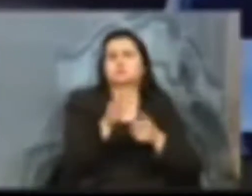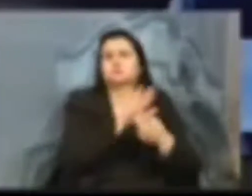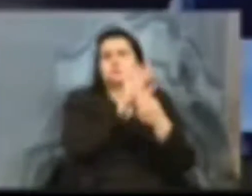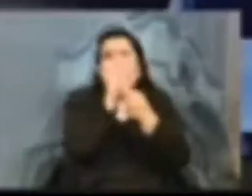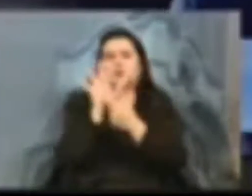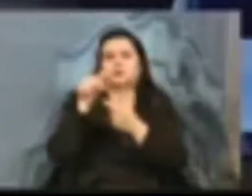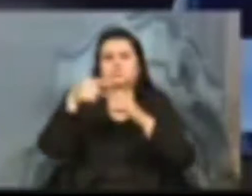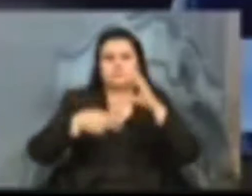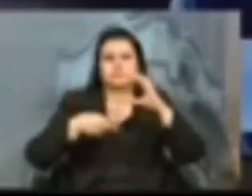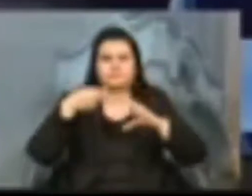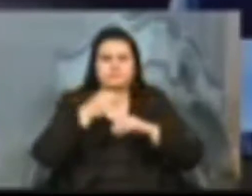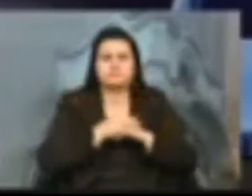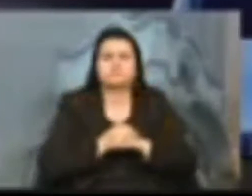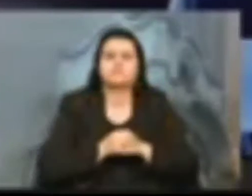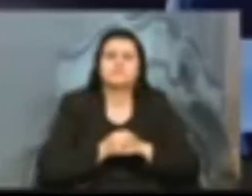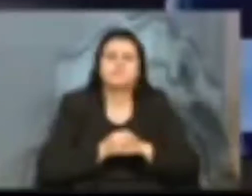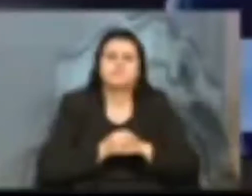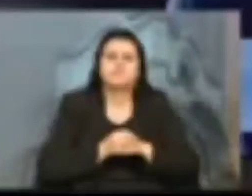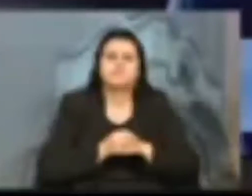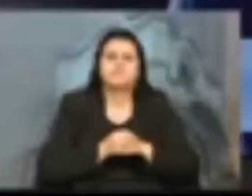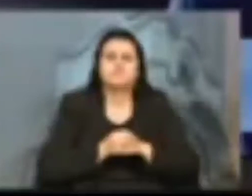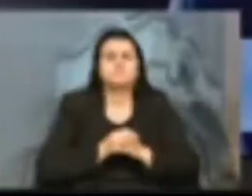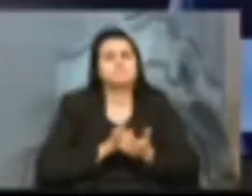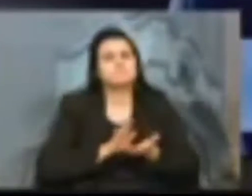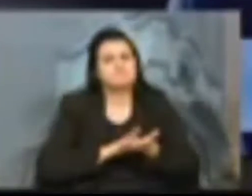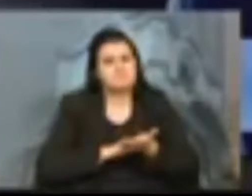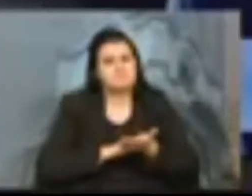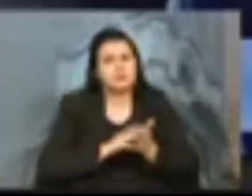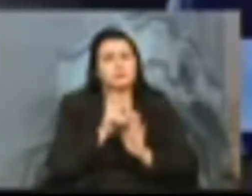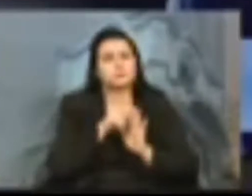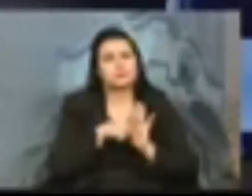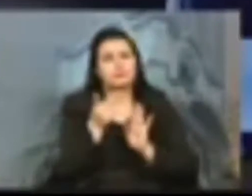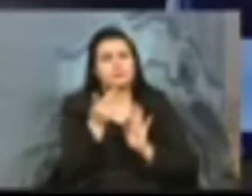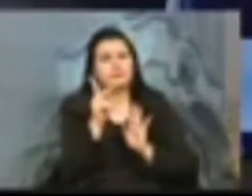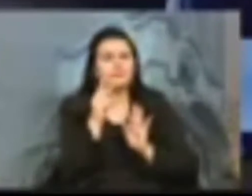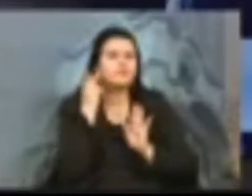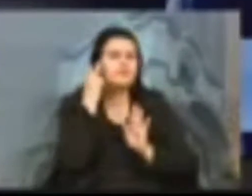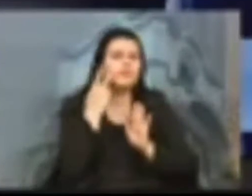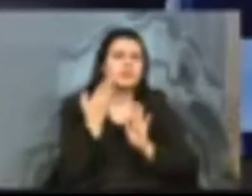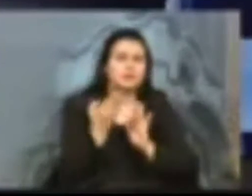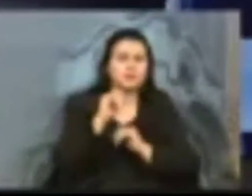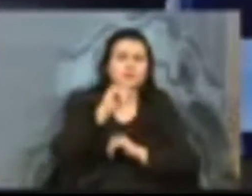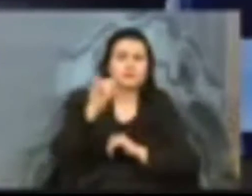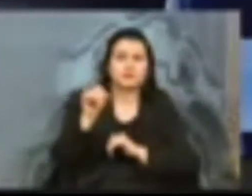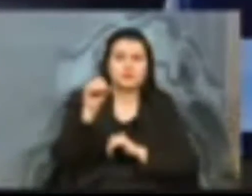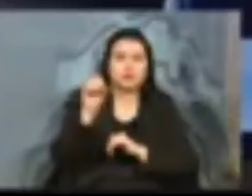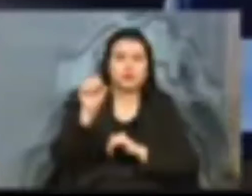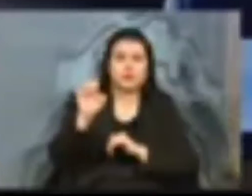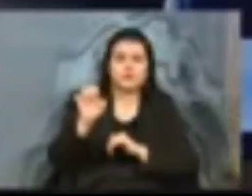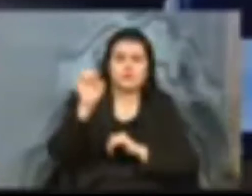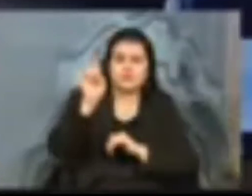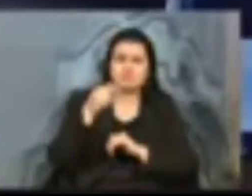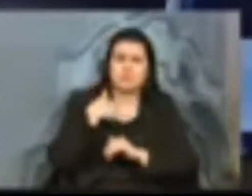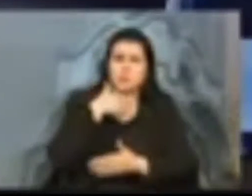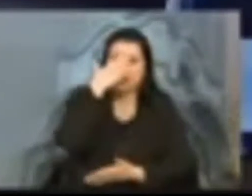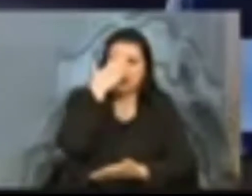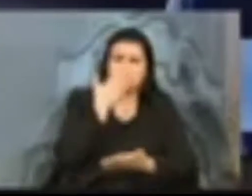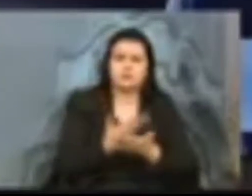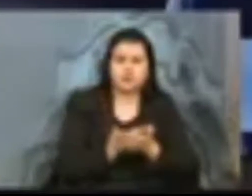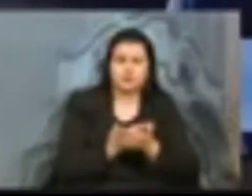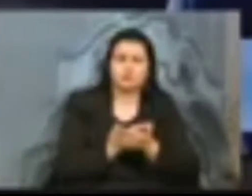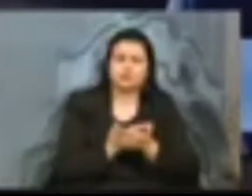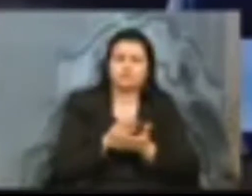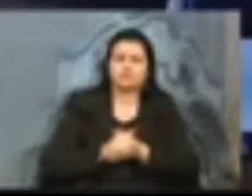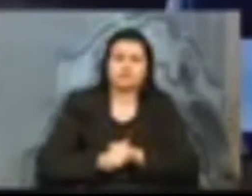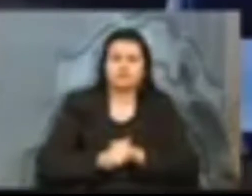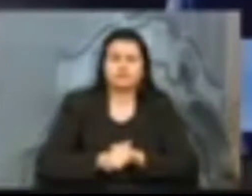Câmara. E elogiar, então, o projeto do José Freitas, que eu acredito que